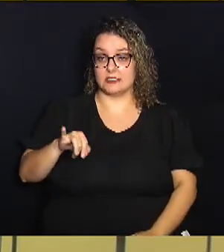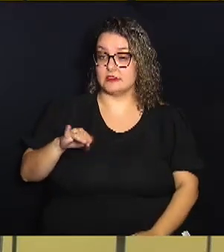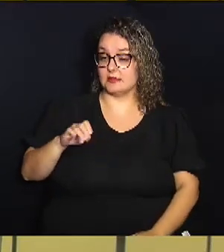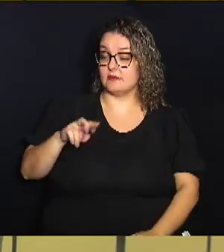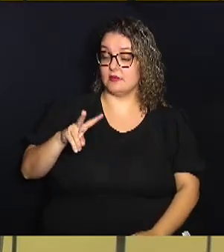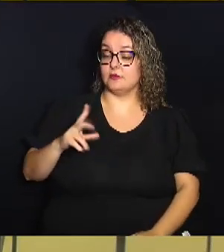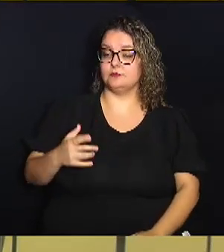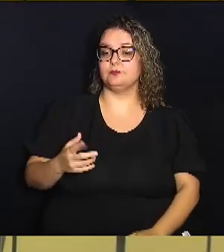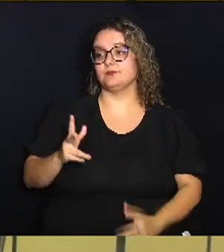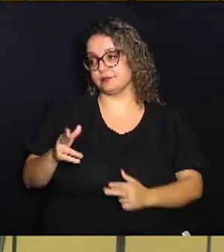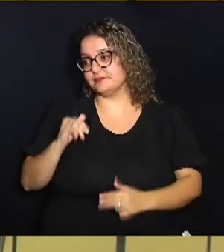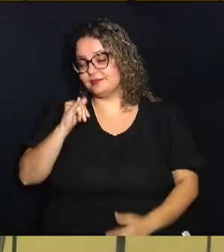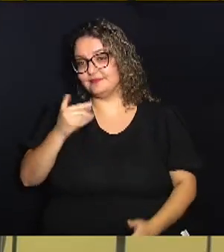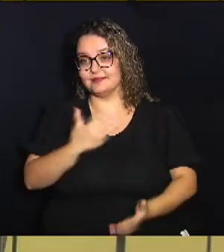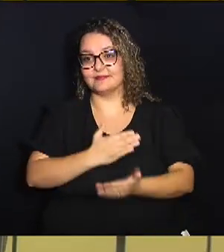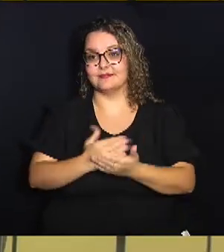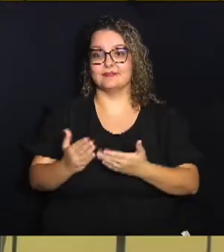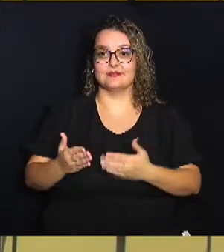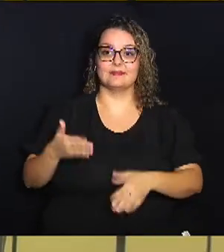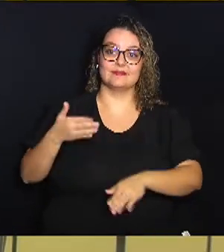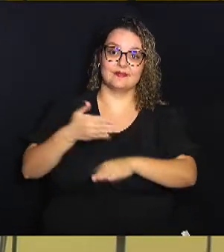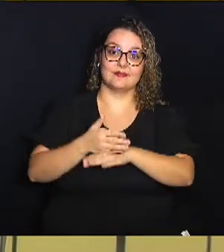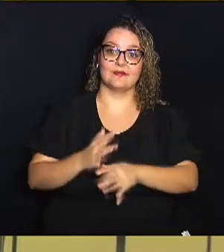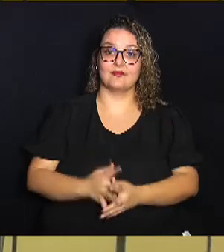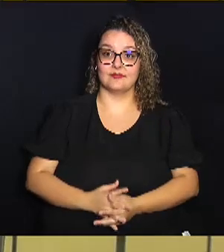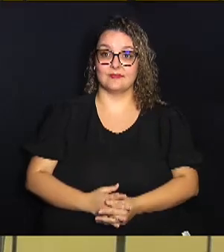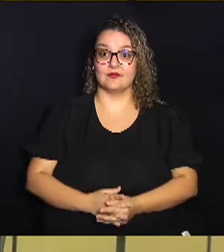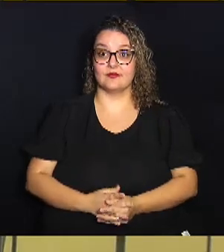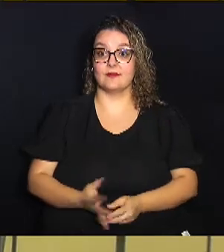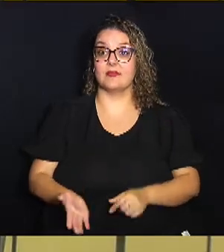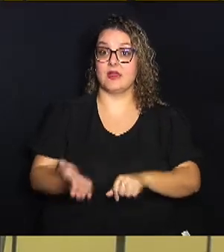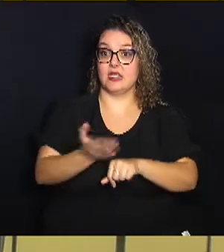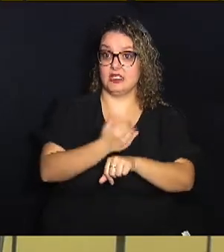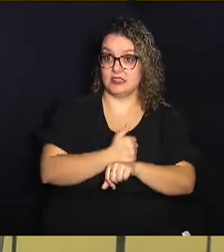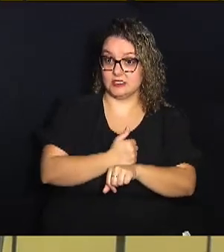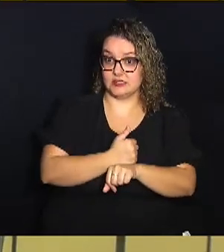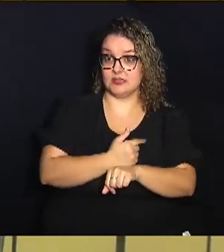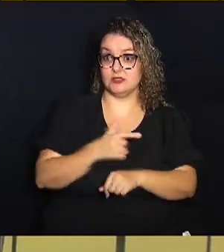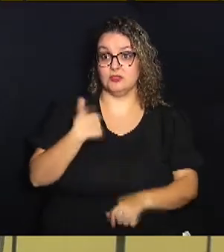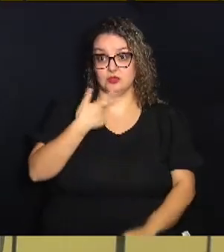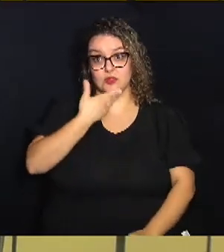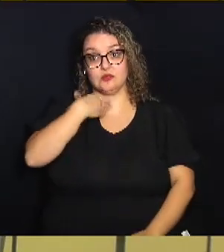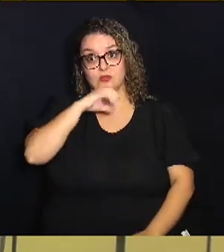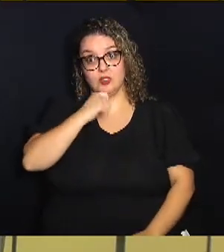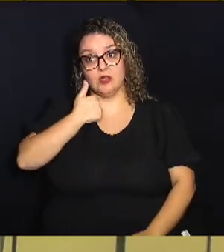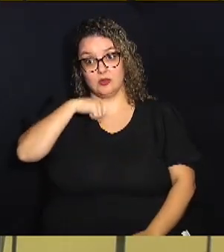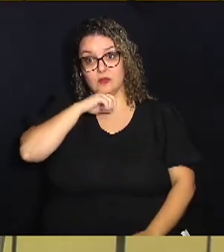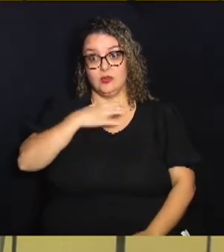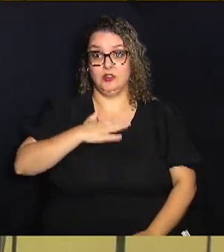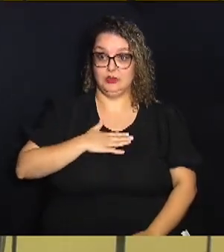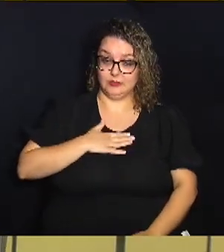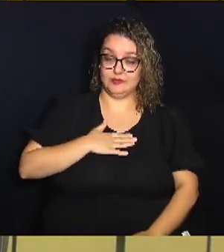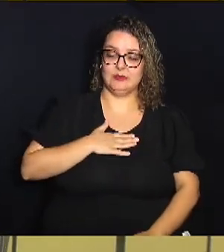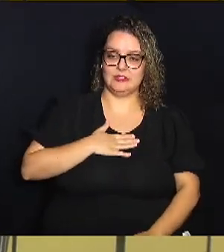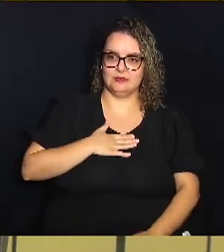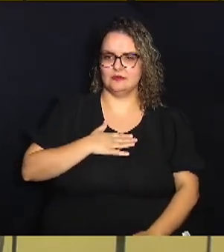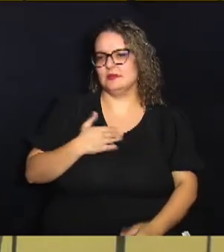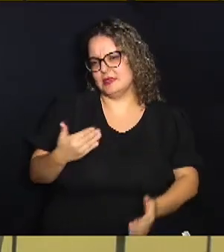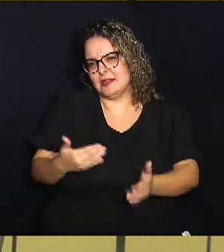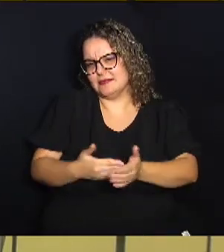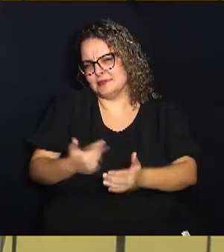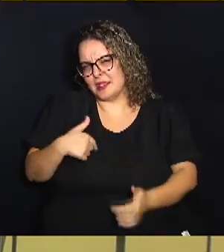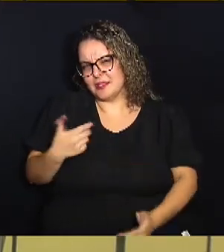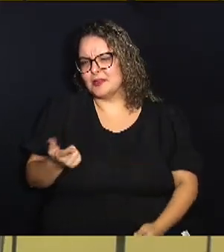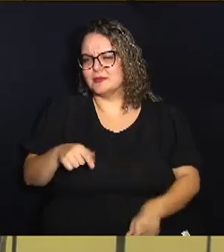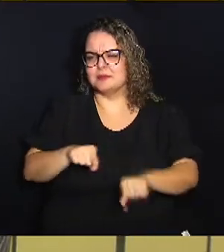colocou no início da nossa participação, antes, os nossos pais, né, posso falar dos meus pais, e até mesmo eu, em certo